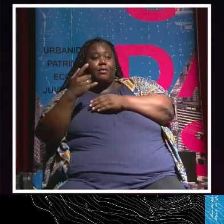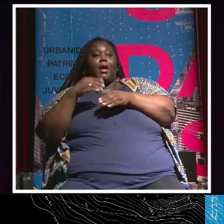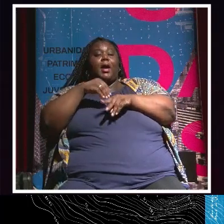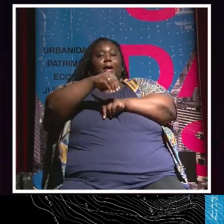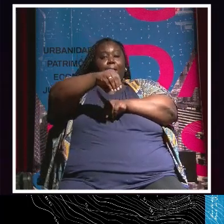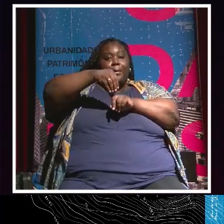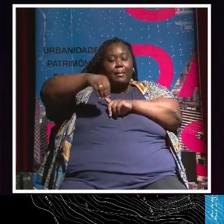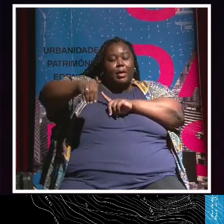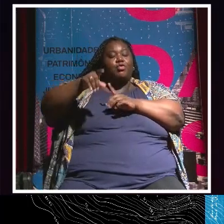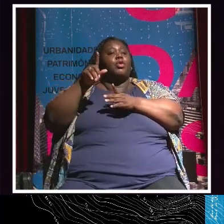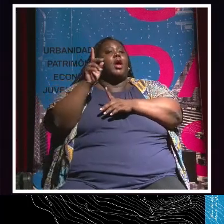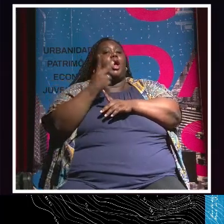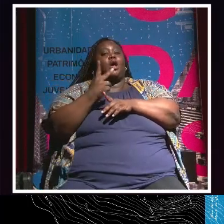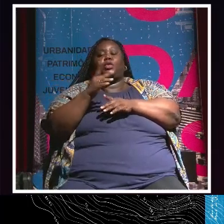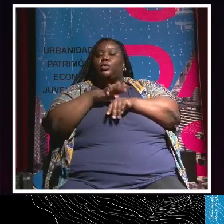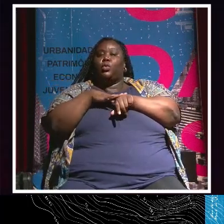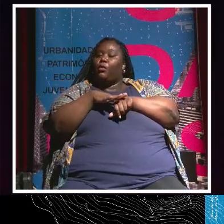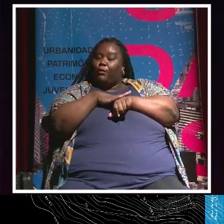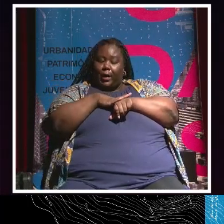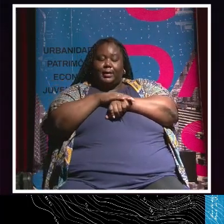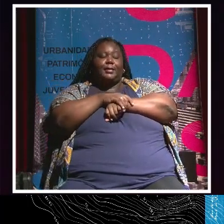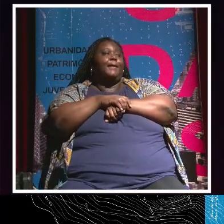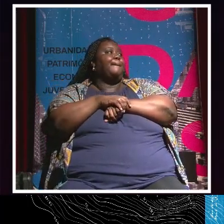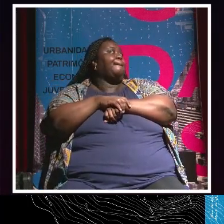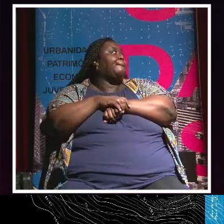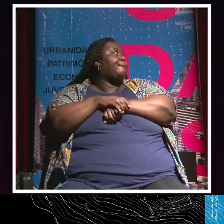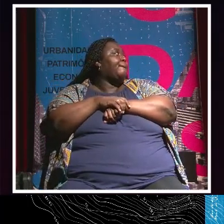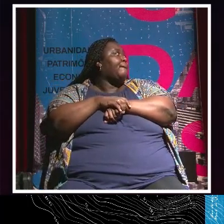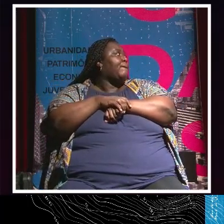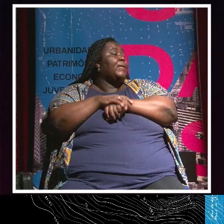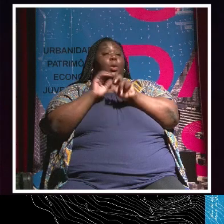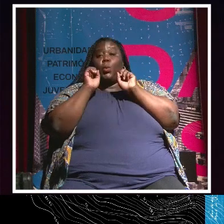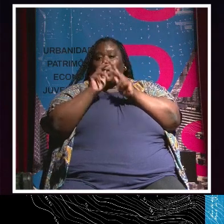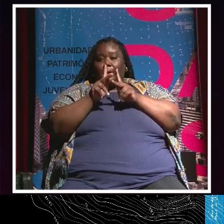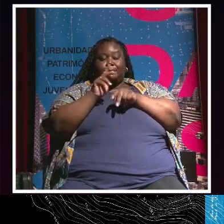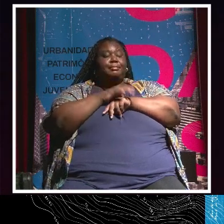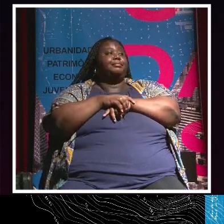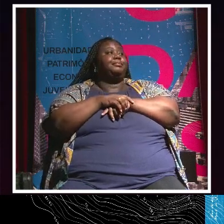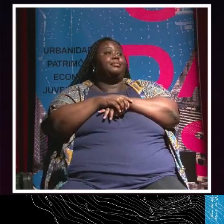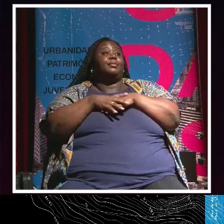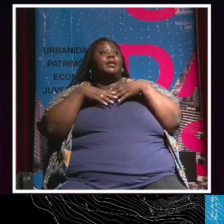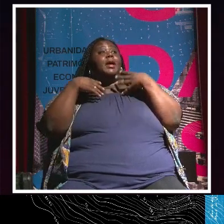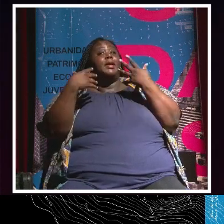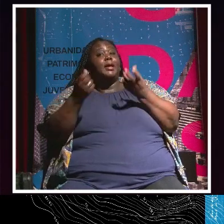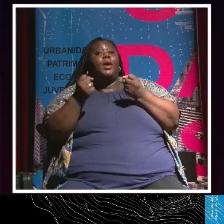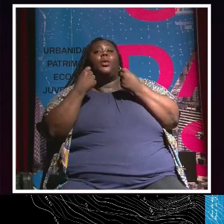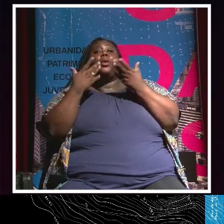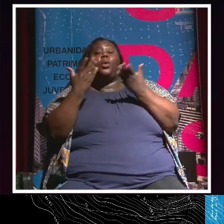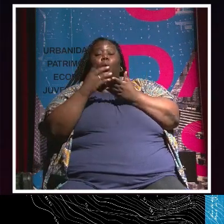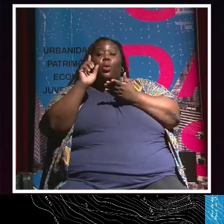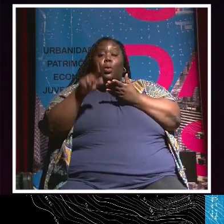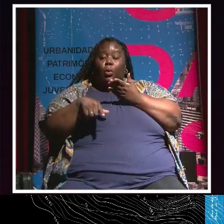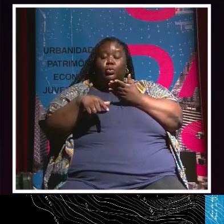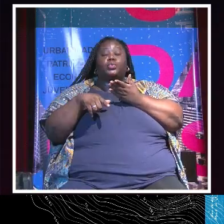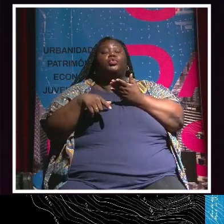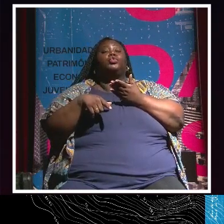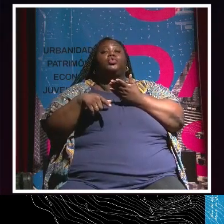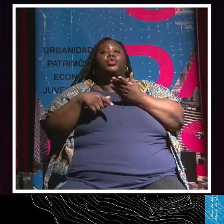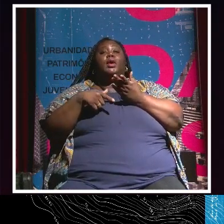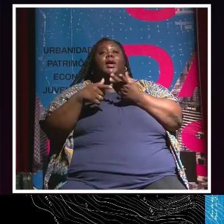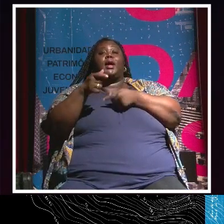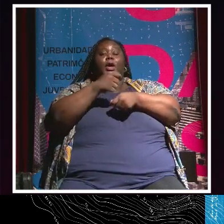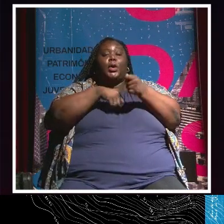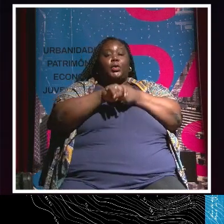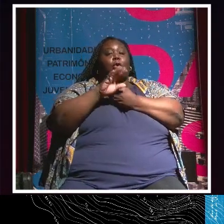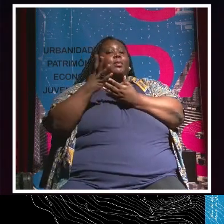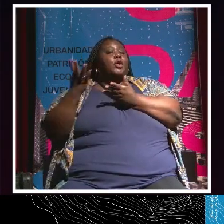com o escritor esse bate-papo, ok? Então, hoje, economia, juventude, economia criativa, o papel